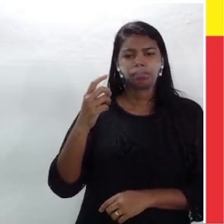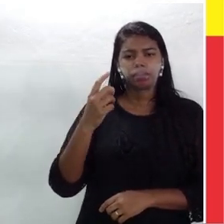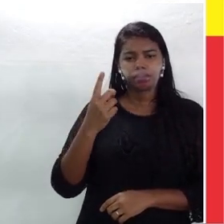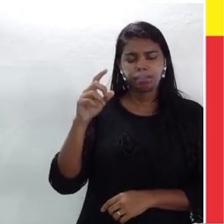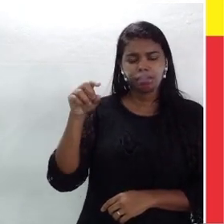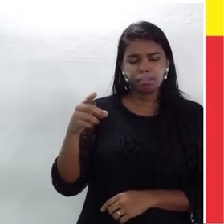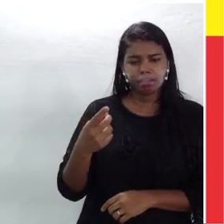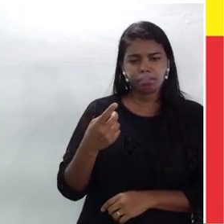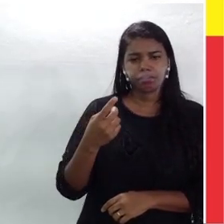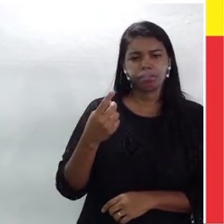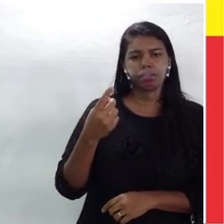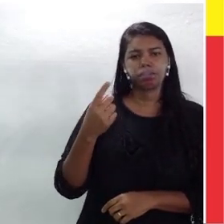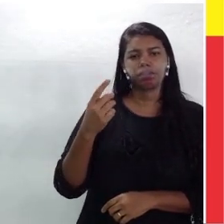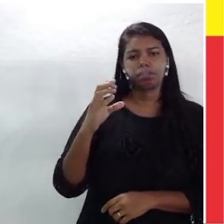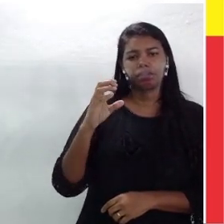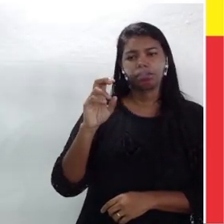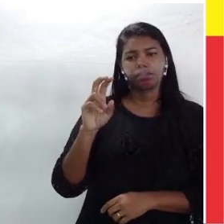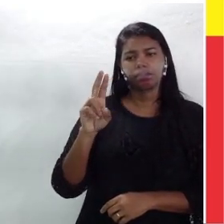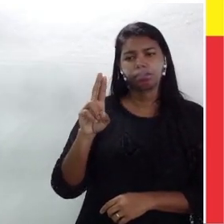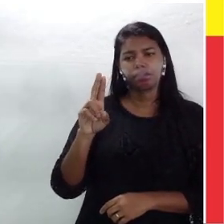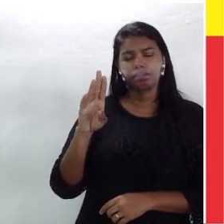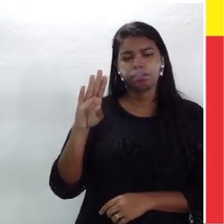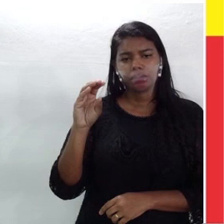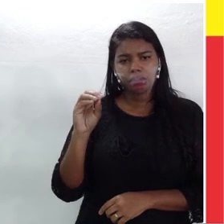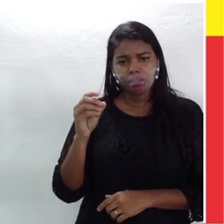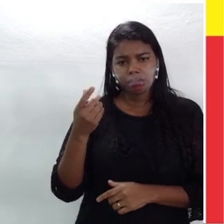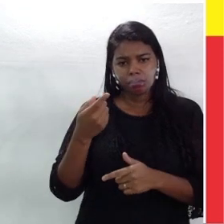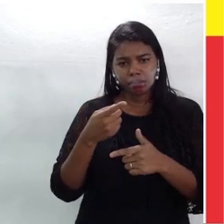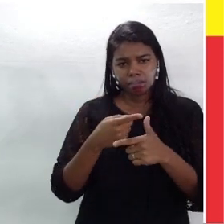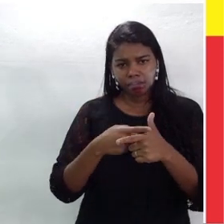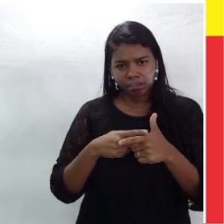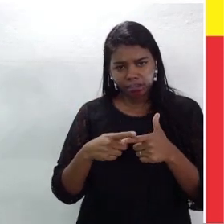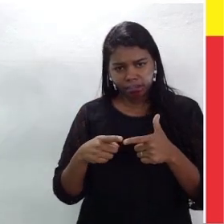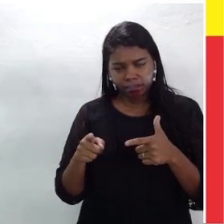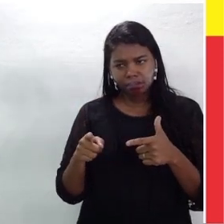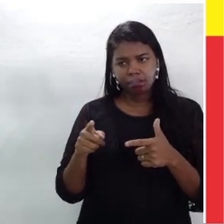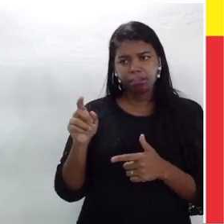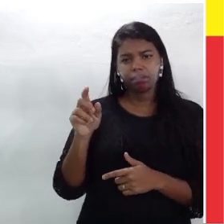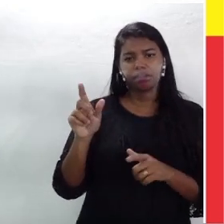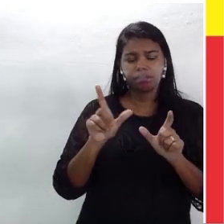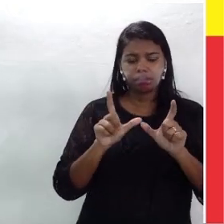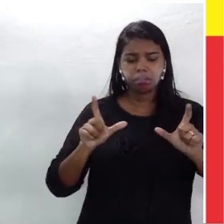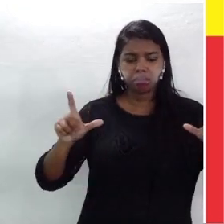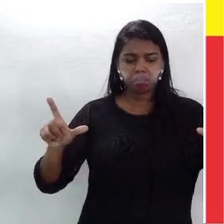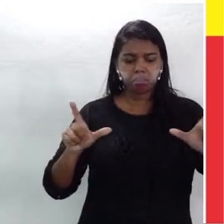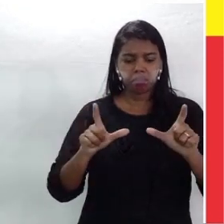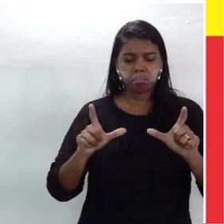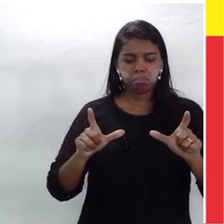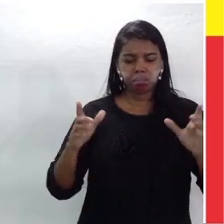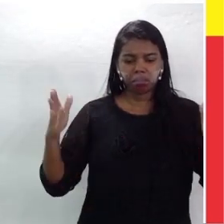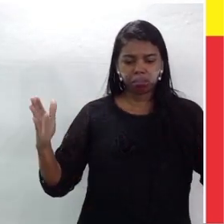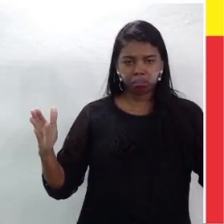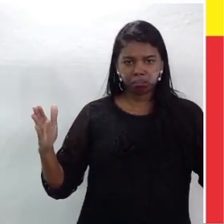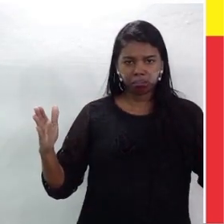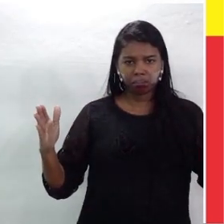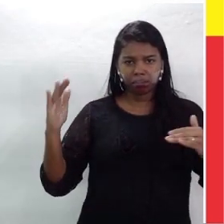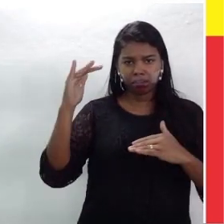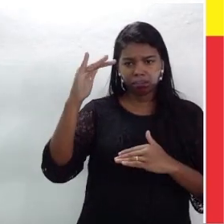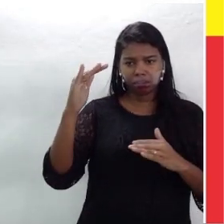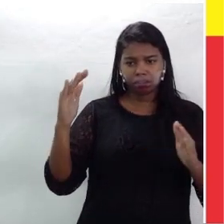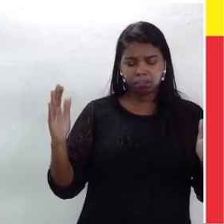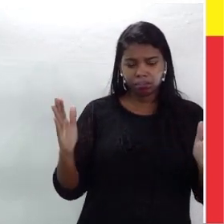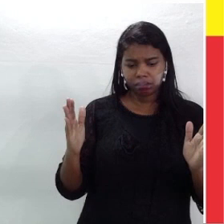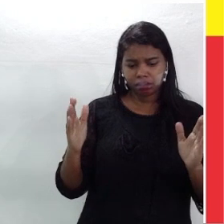cúbicos. No final, a gente vai dividir o volume da caixa maior pelo